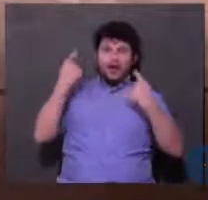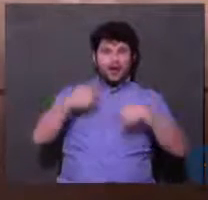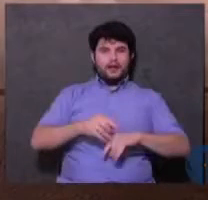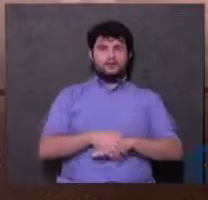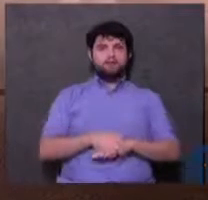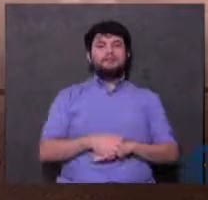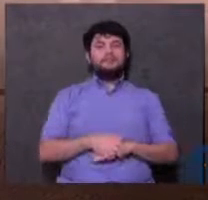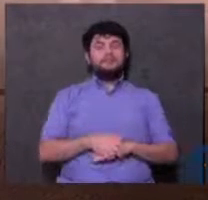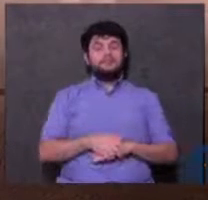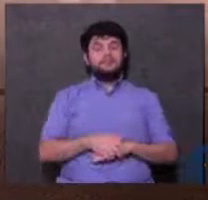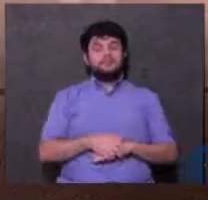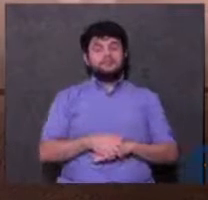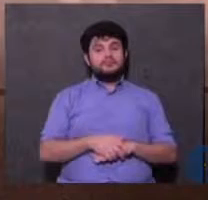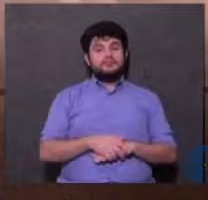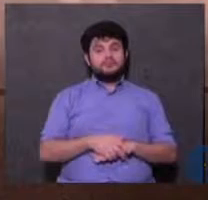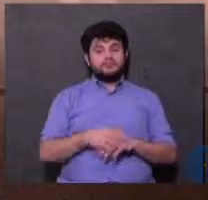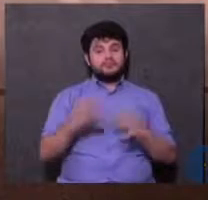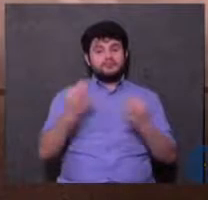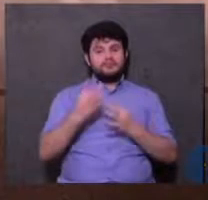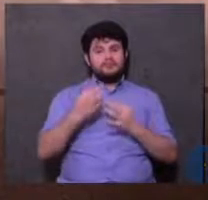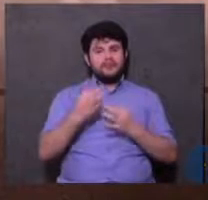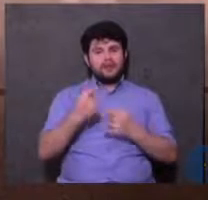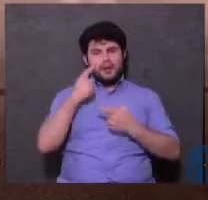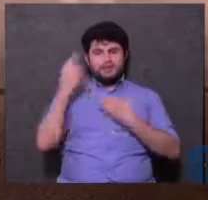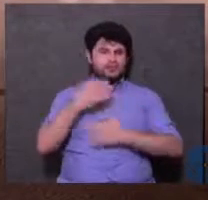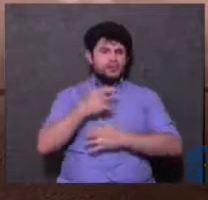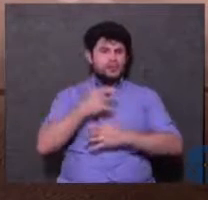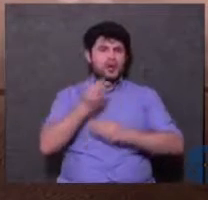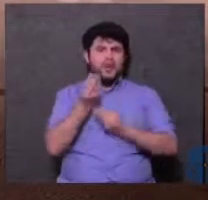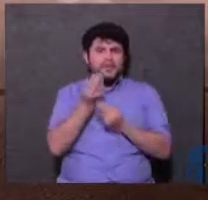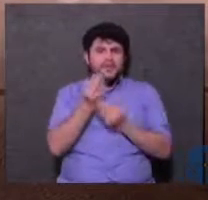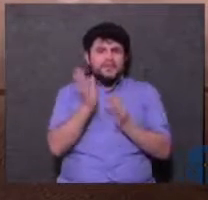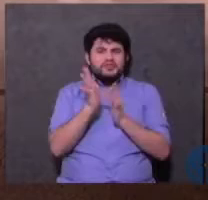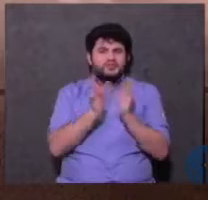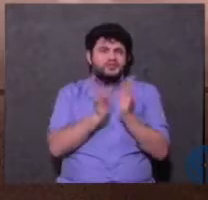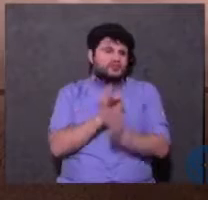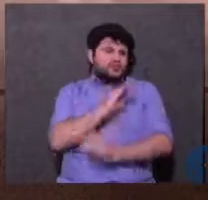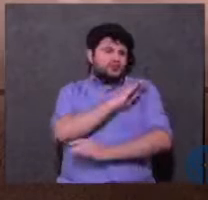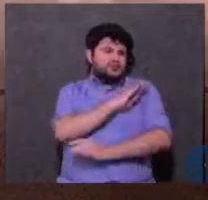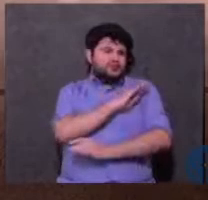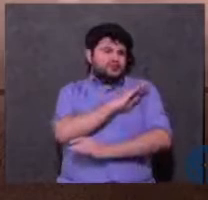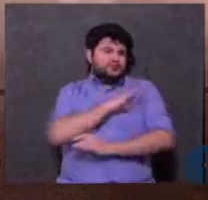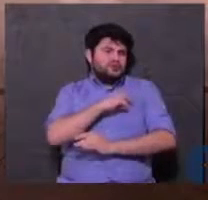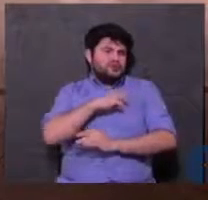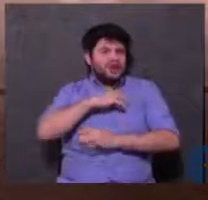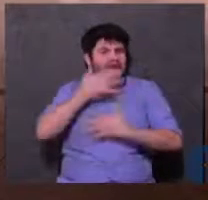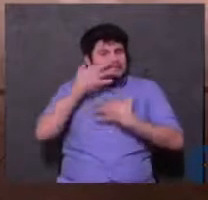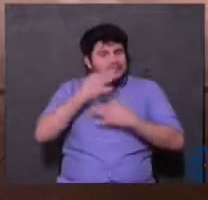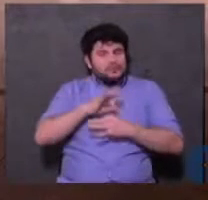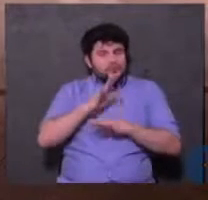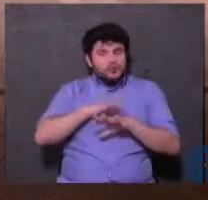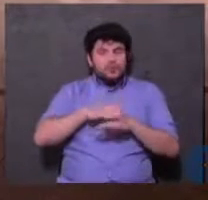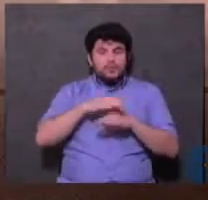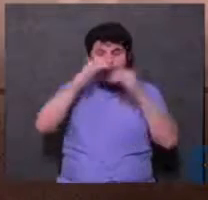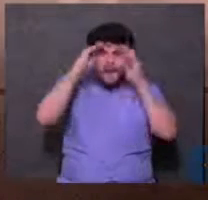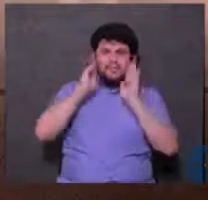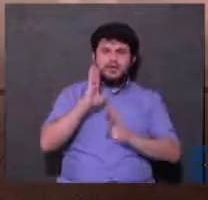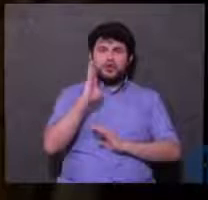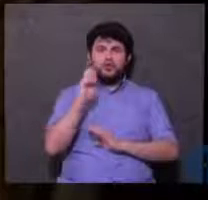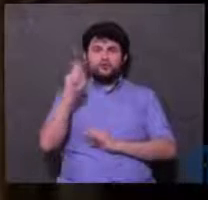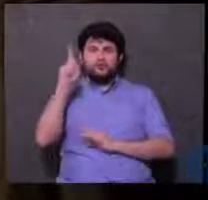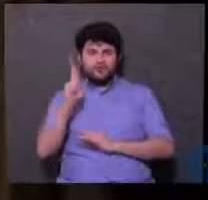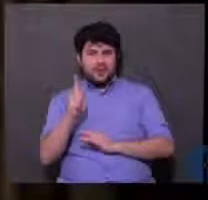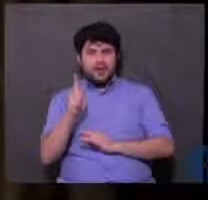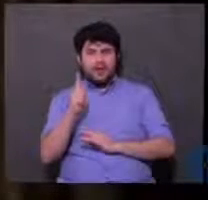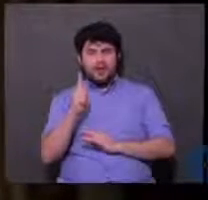A apresentação do frágil menino Jesus no templo, por Maria e José, convida-nos